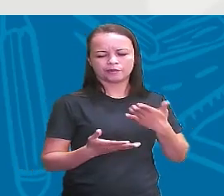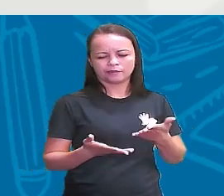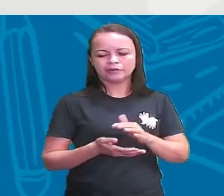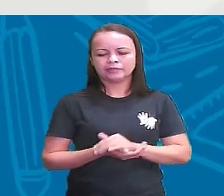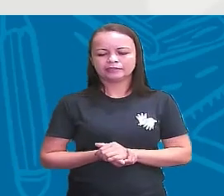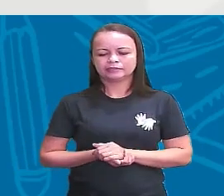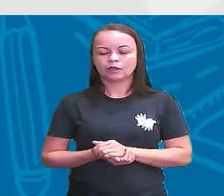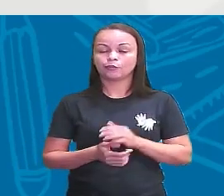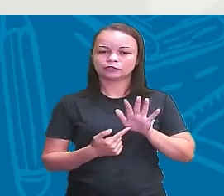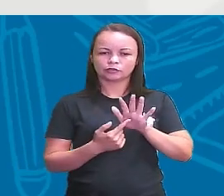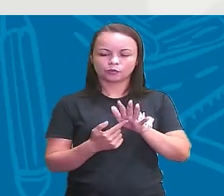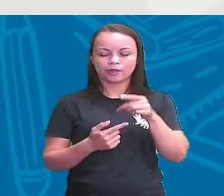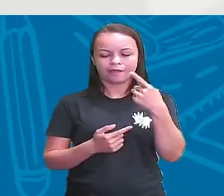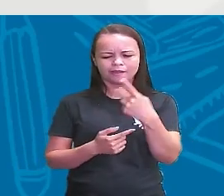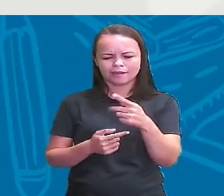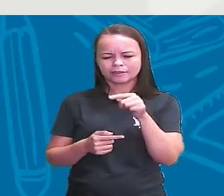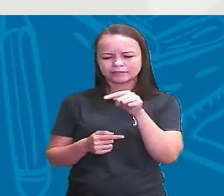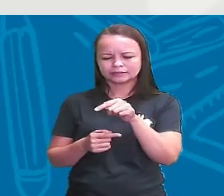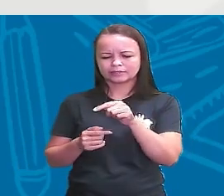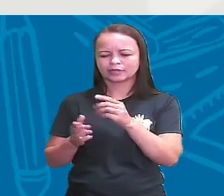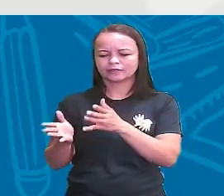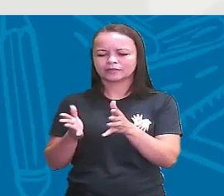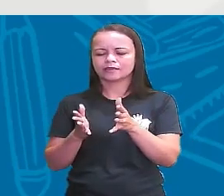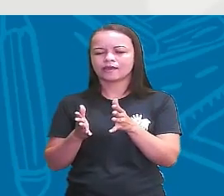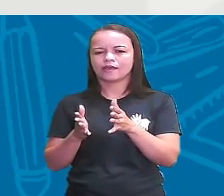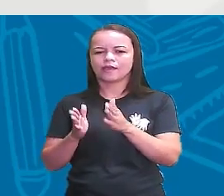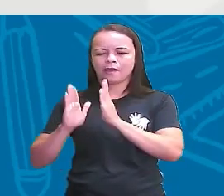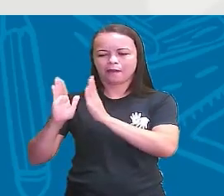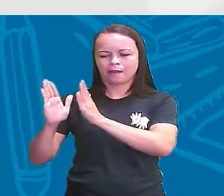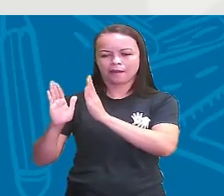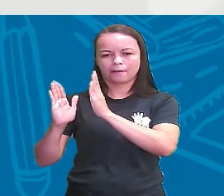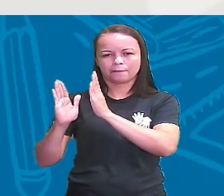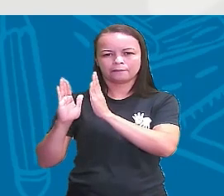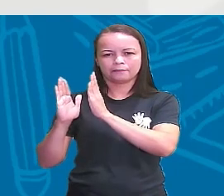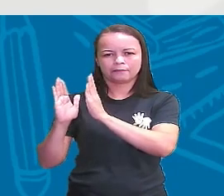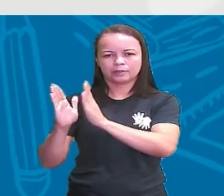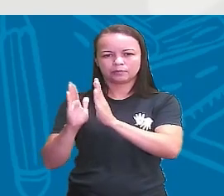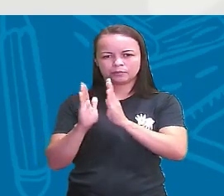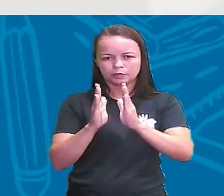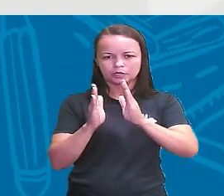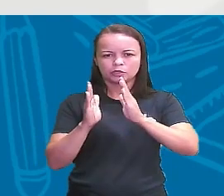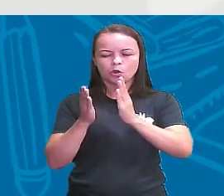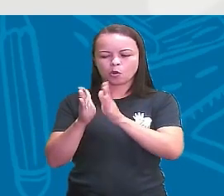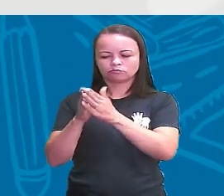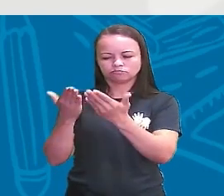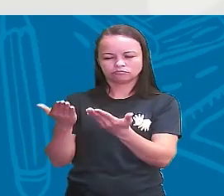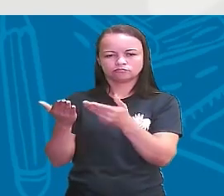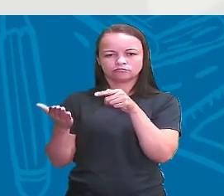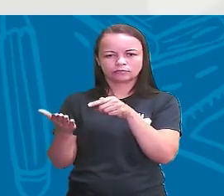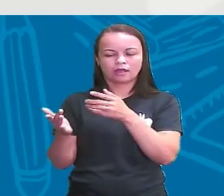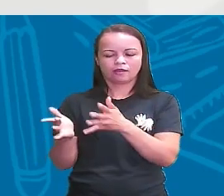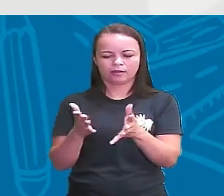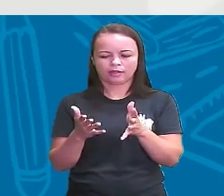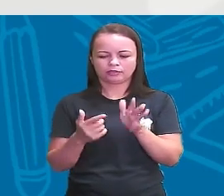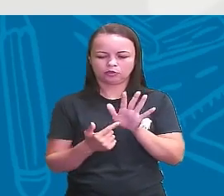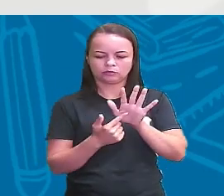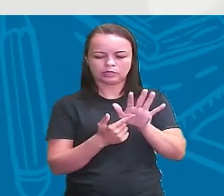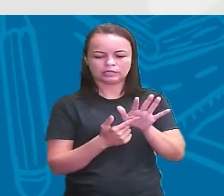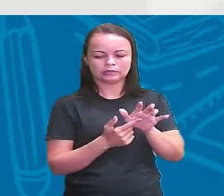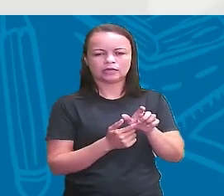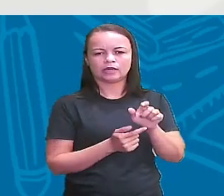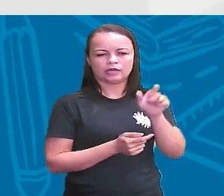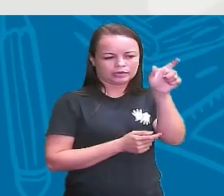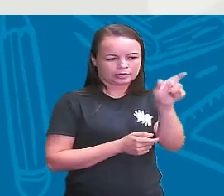estou identificando quem é quem, tá certo? Para indicar a profissão, a nacionalidade